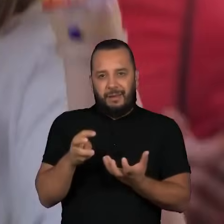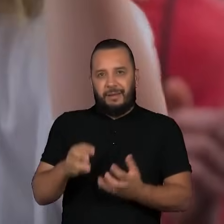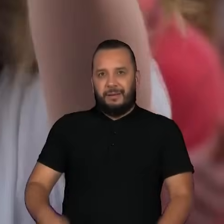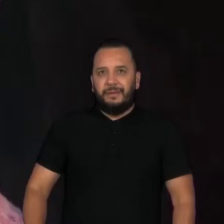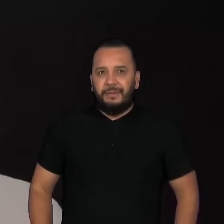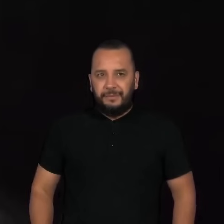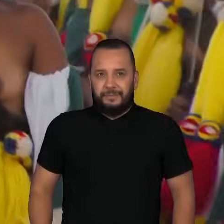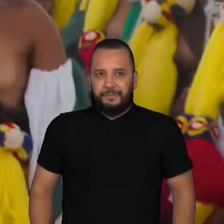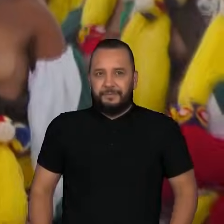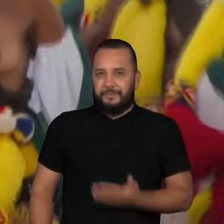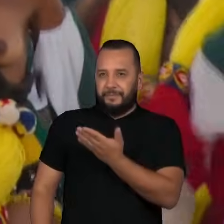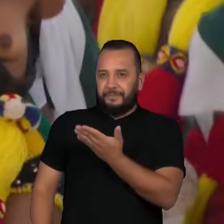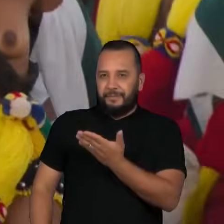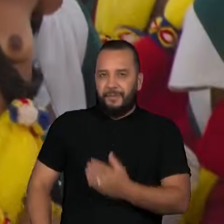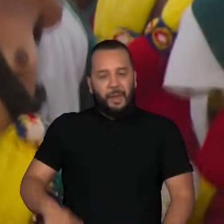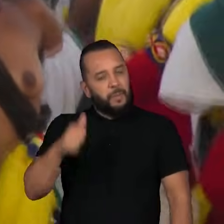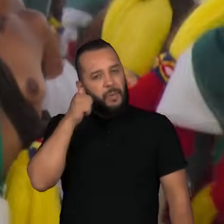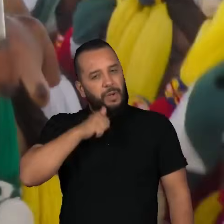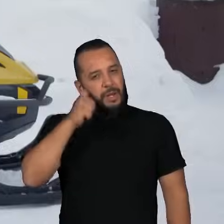Mulher,